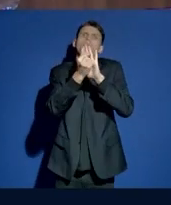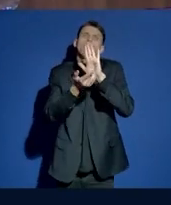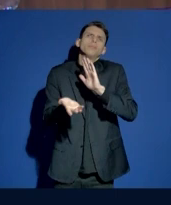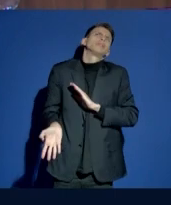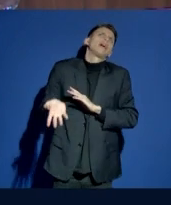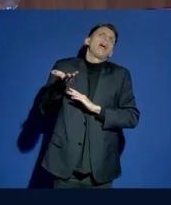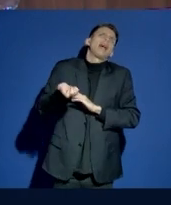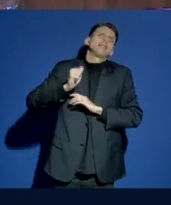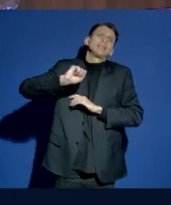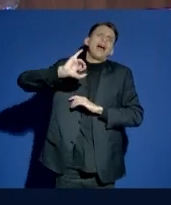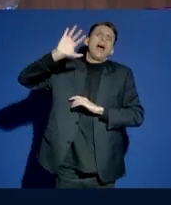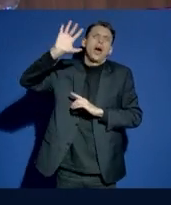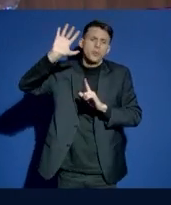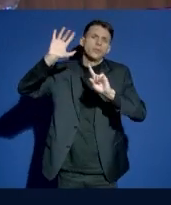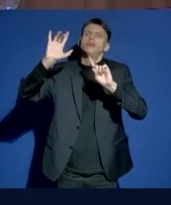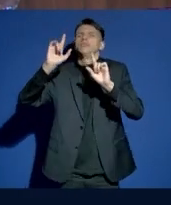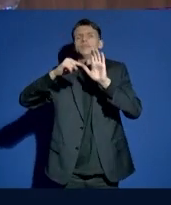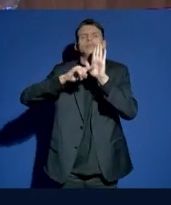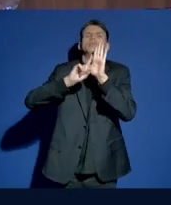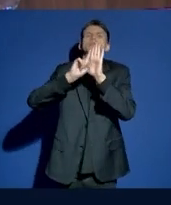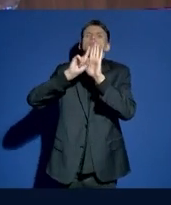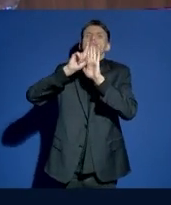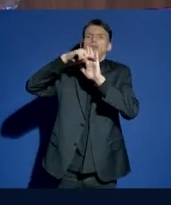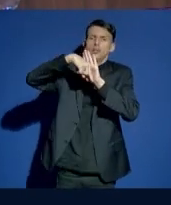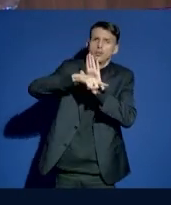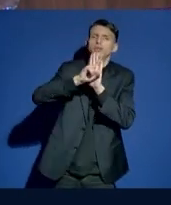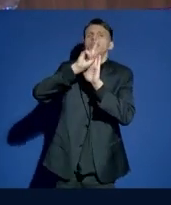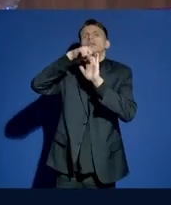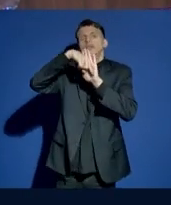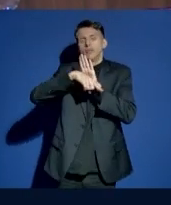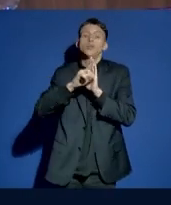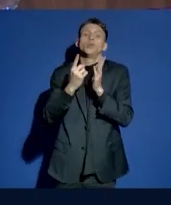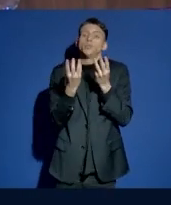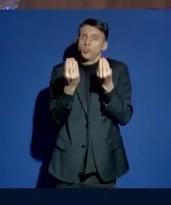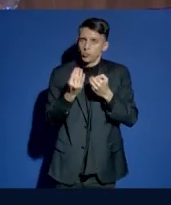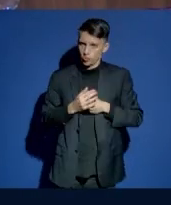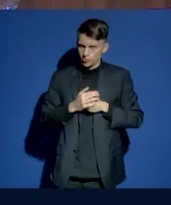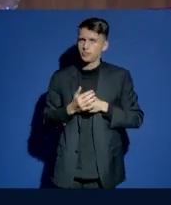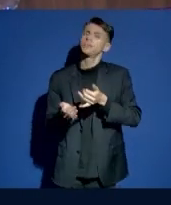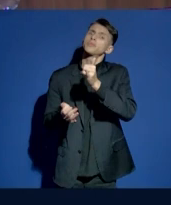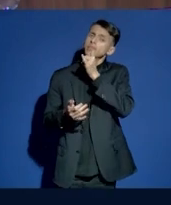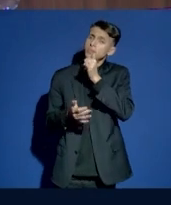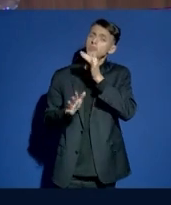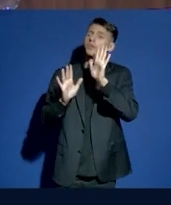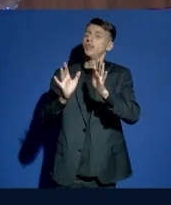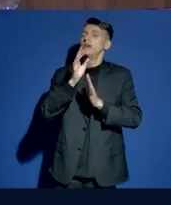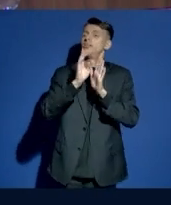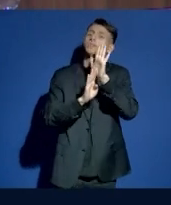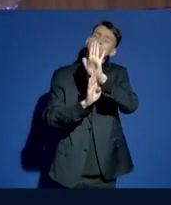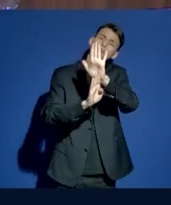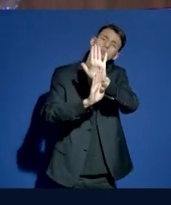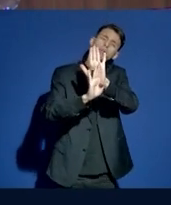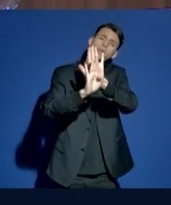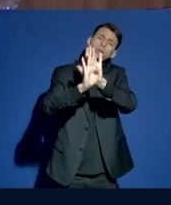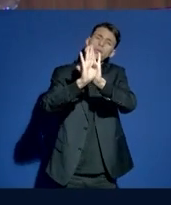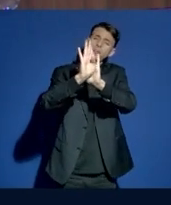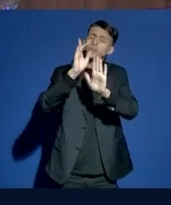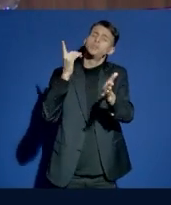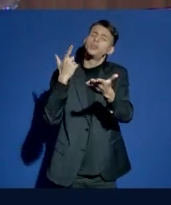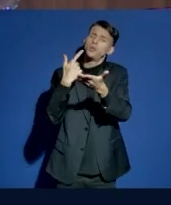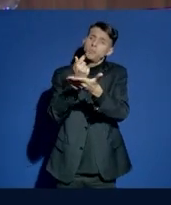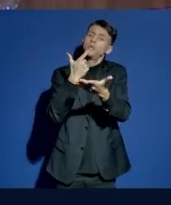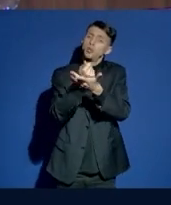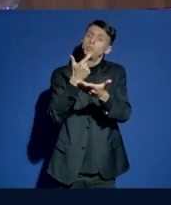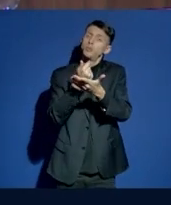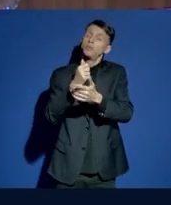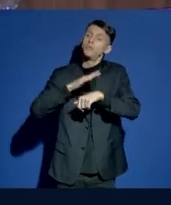barato, não fez nenhuma curva no consumo bovino. Ela continuou, é uma crescente o consumo bovino. Por quê? Porque